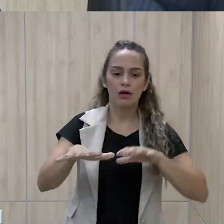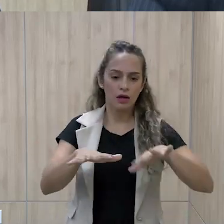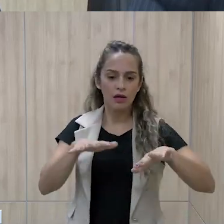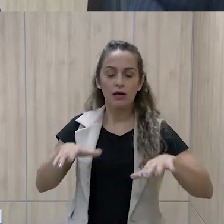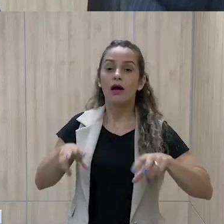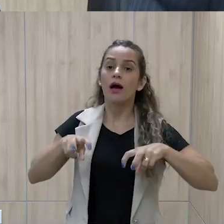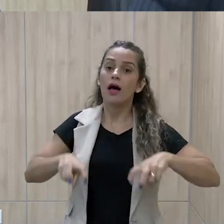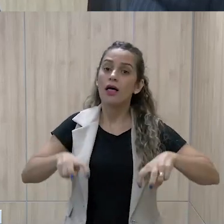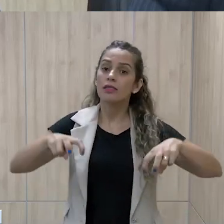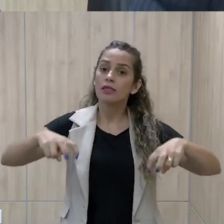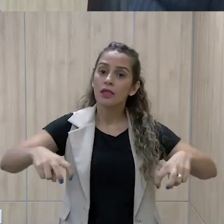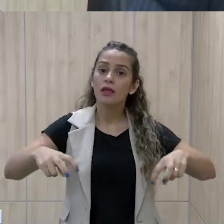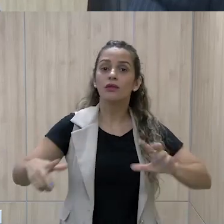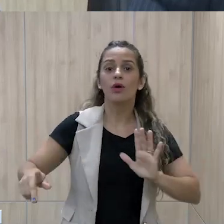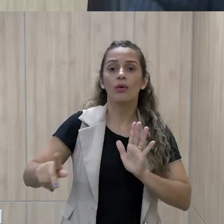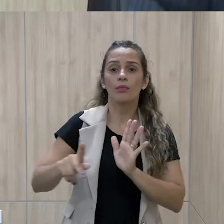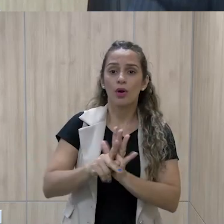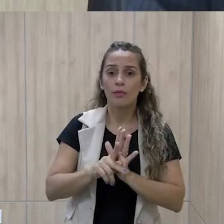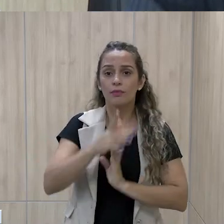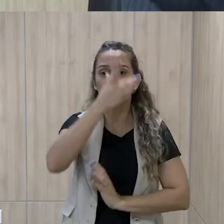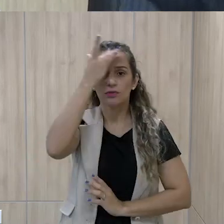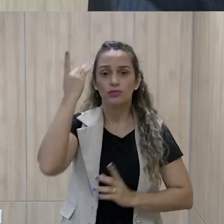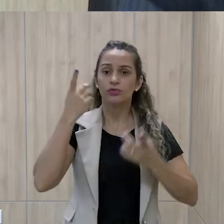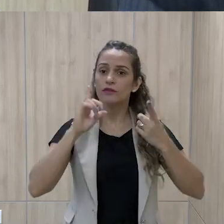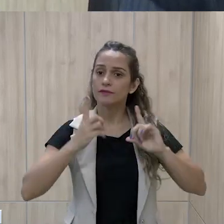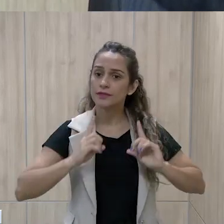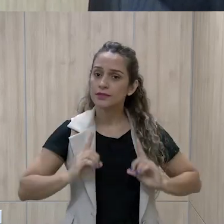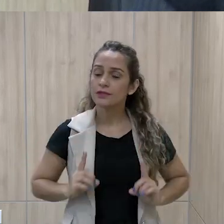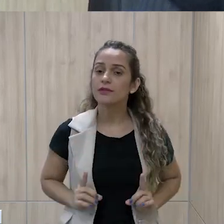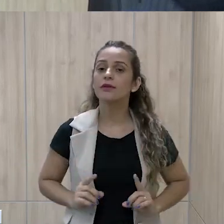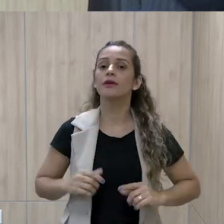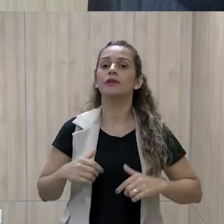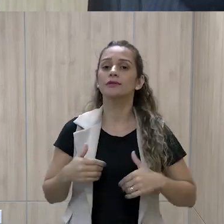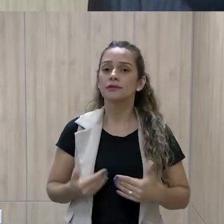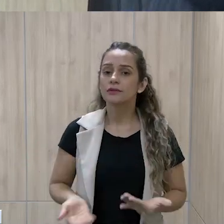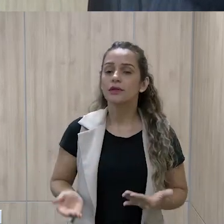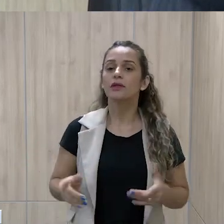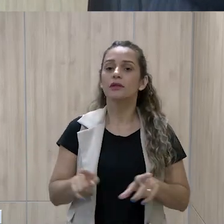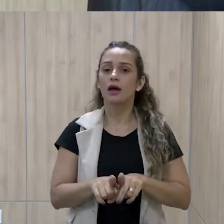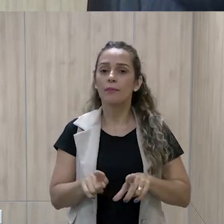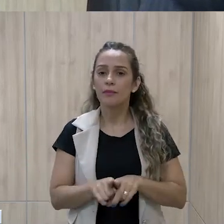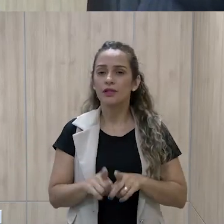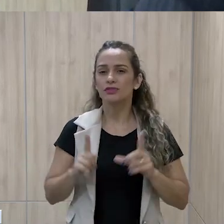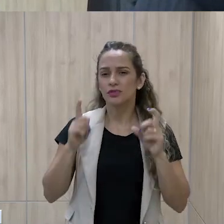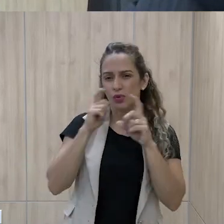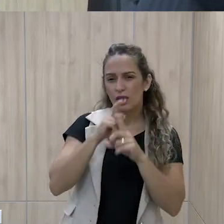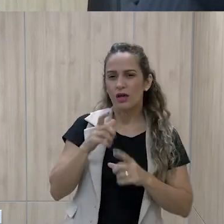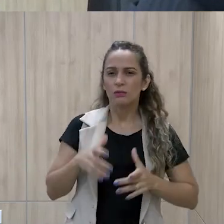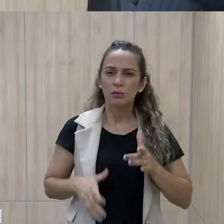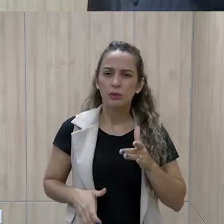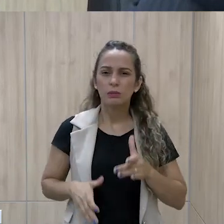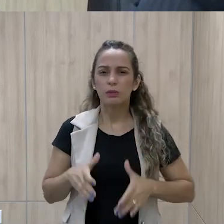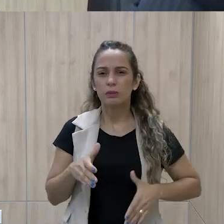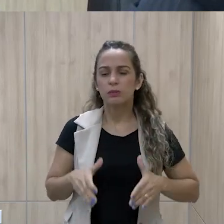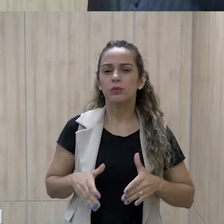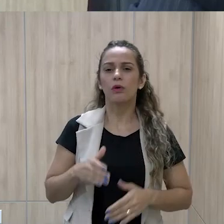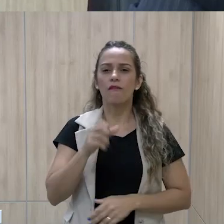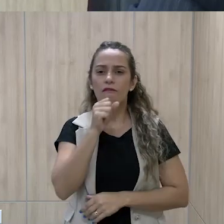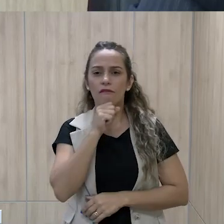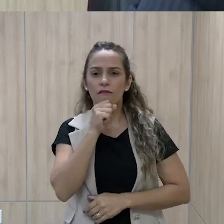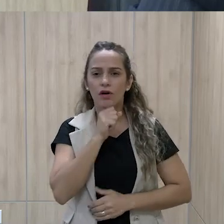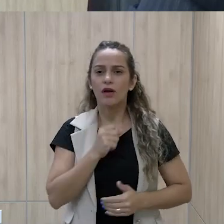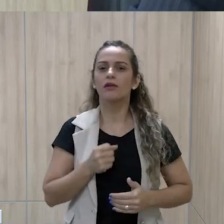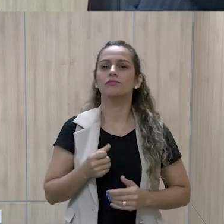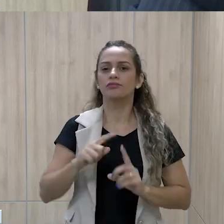de espaços e acentos para o uso preferencial de pessoas com deficiências mobilidade reduzida